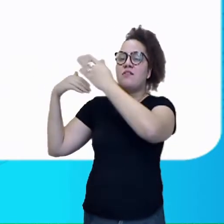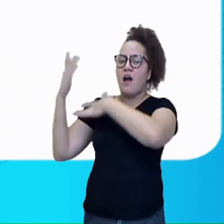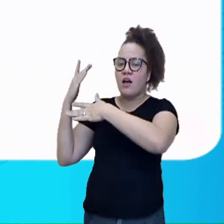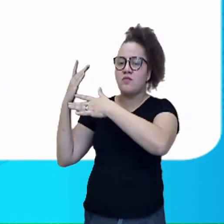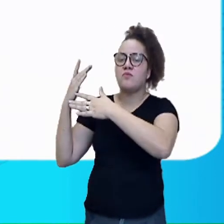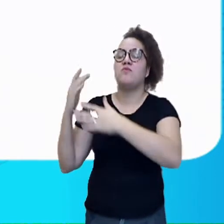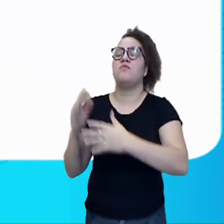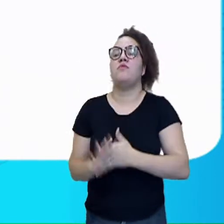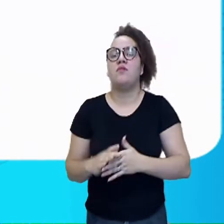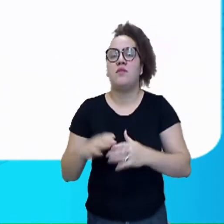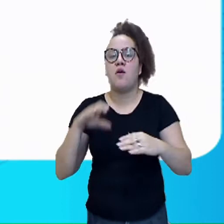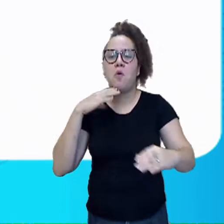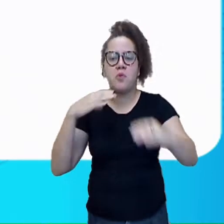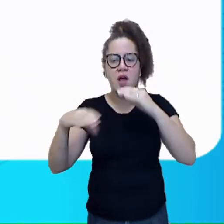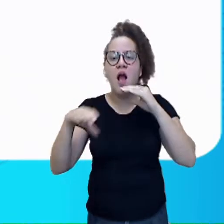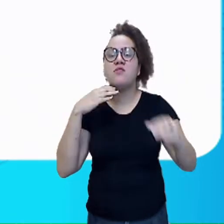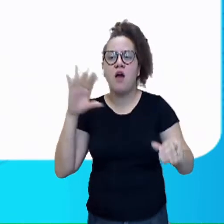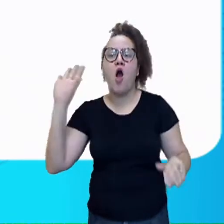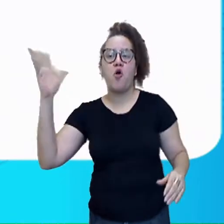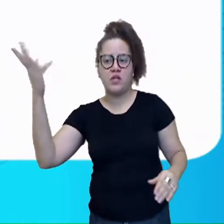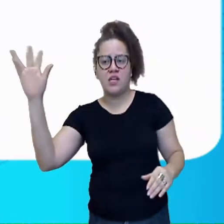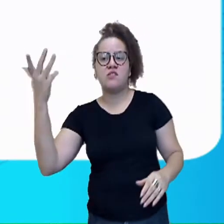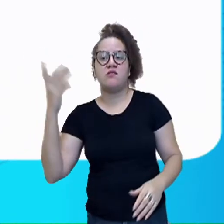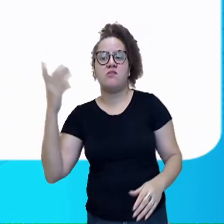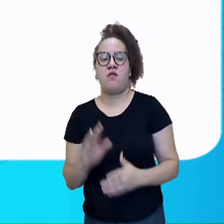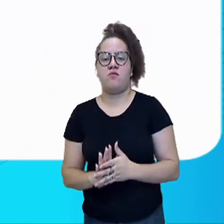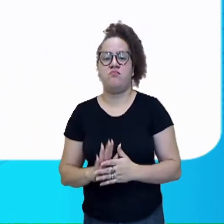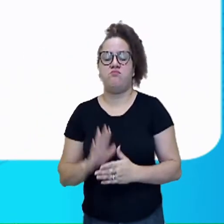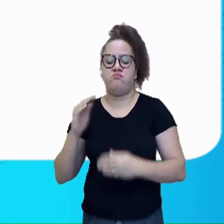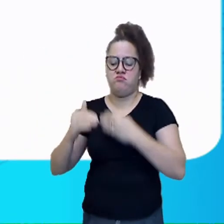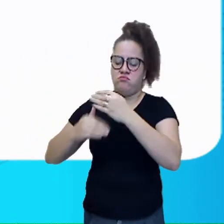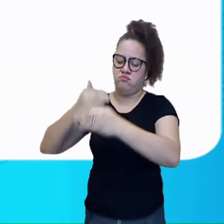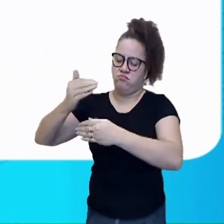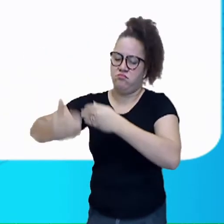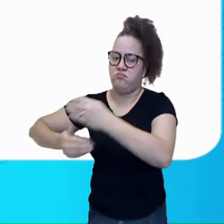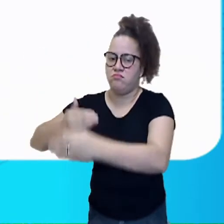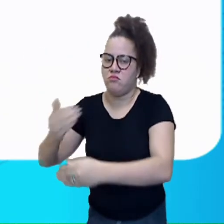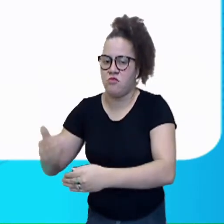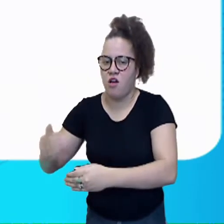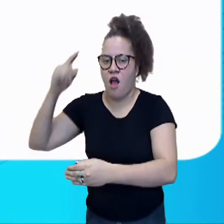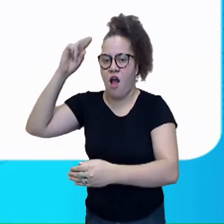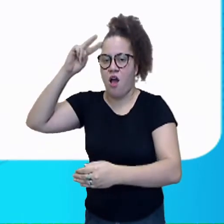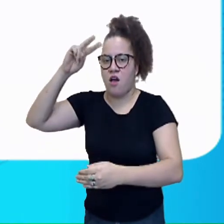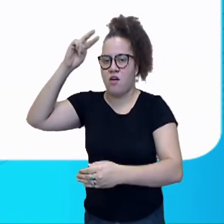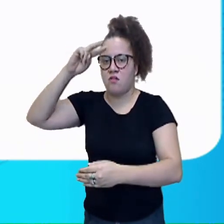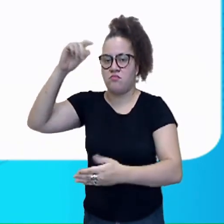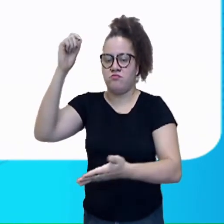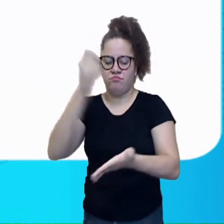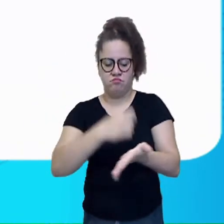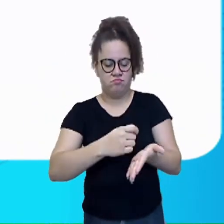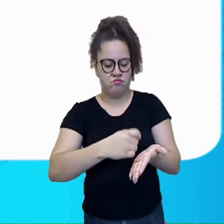já era um meio de comunicação. Ao passar do tempo, nós vimos que o quê? A